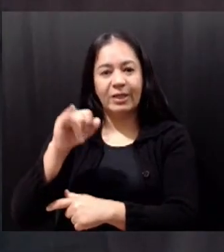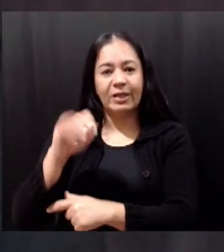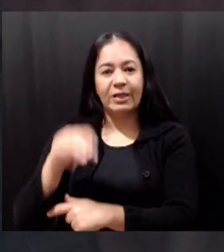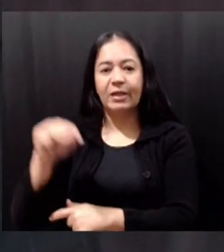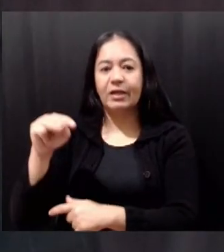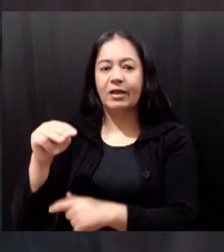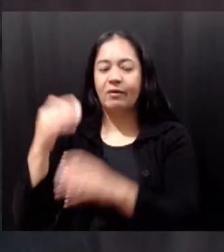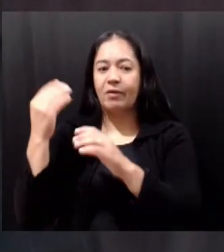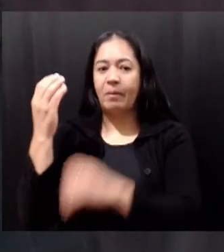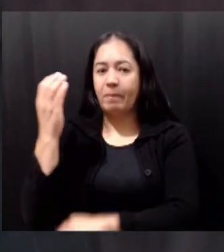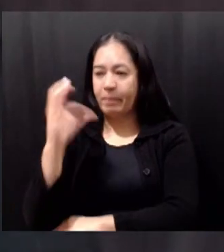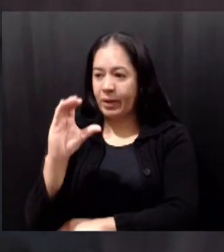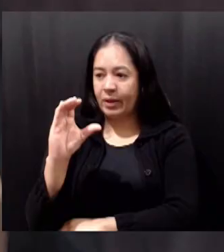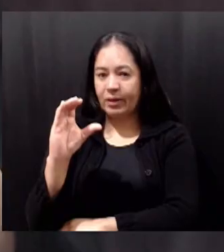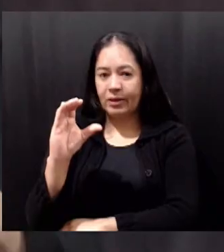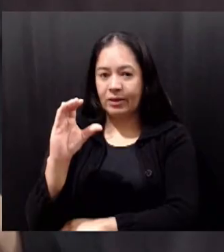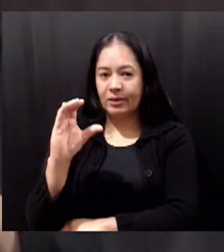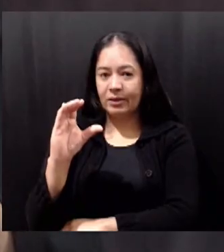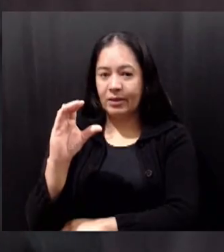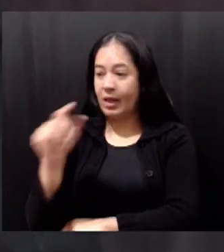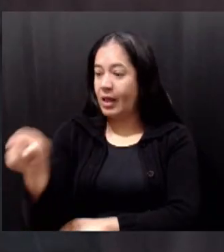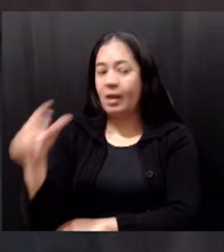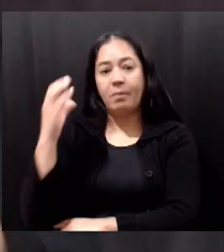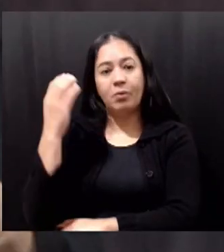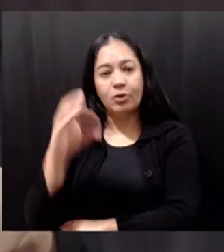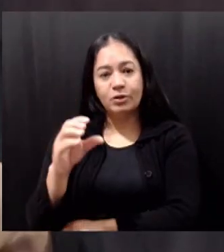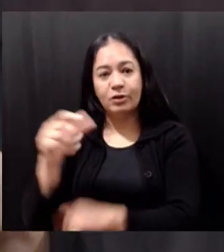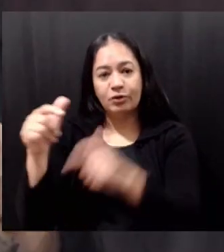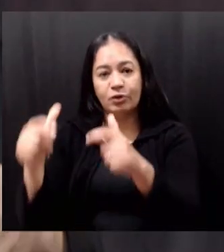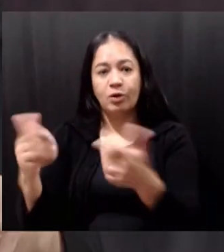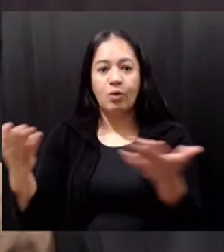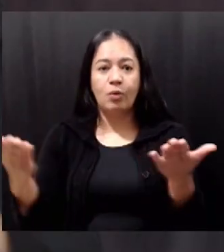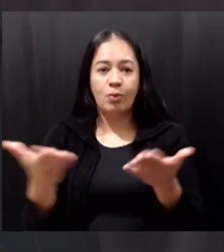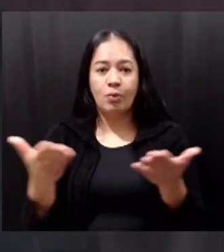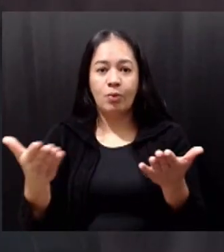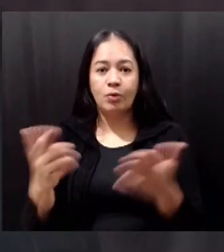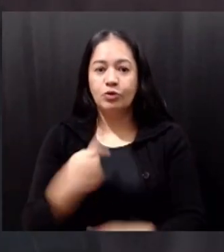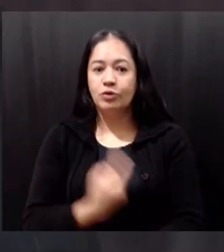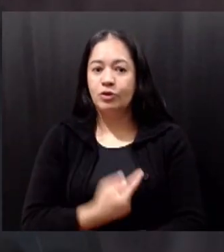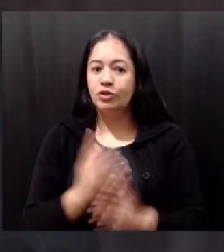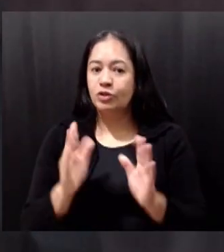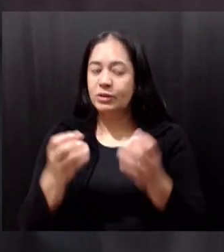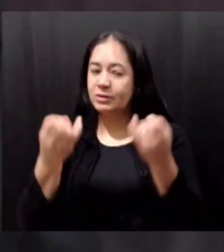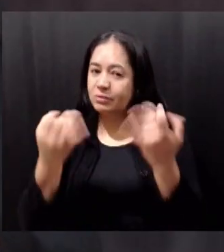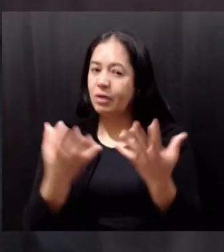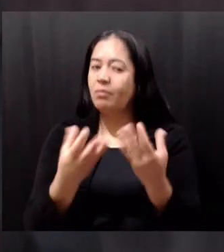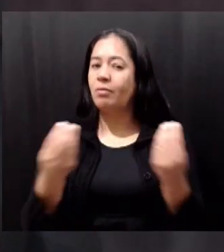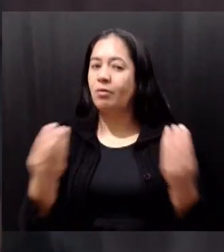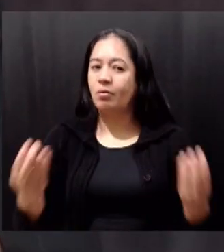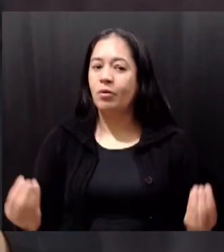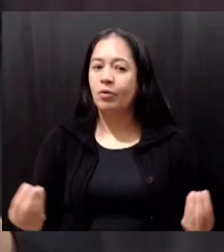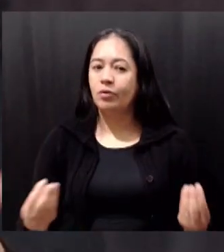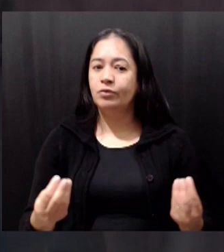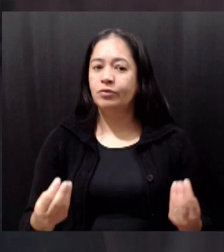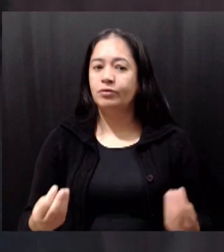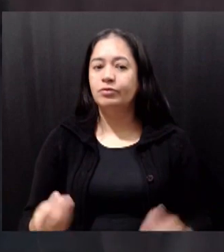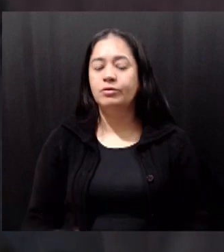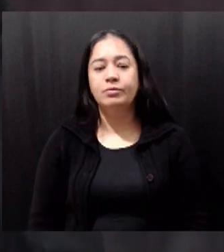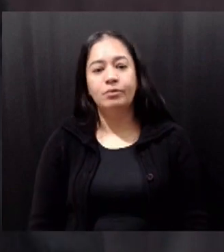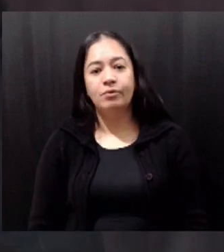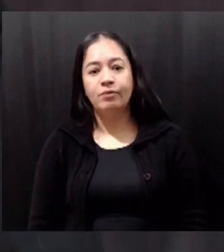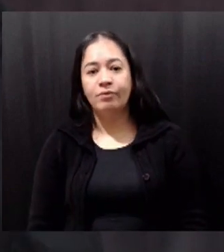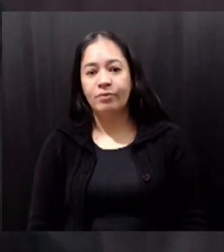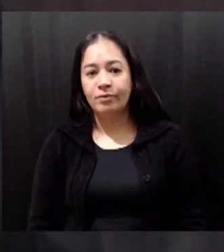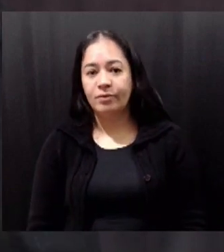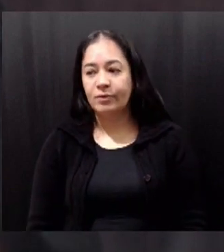ela estava naquele lugar. E hoje nós já falamos muito no sentido de não faça